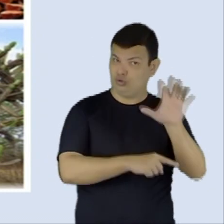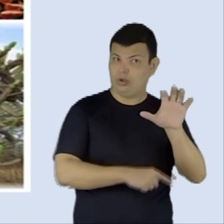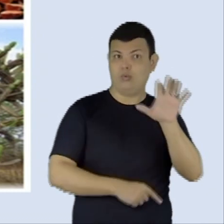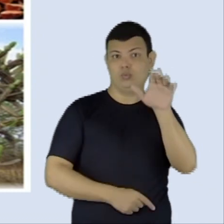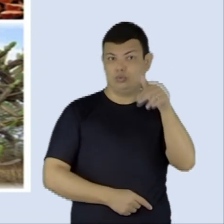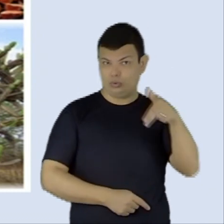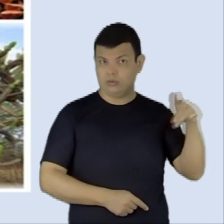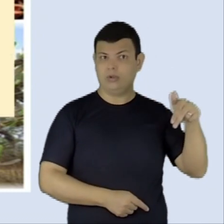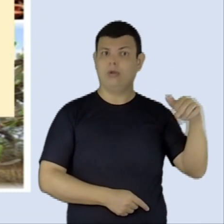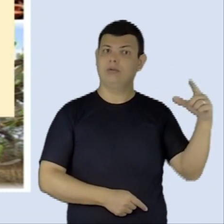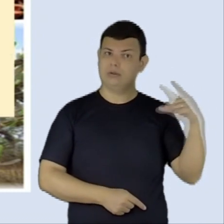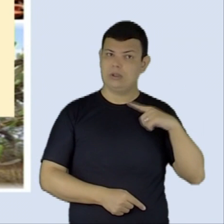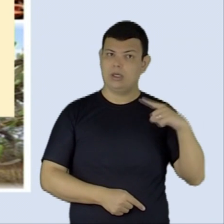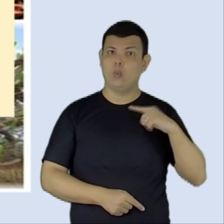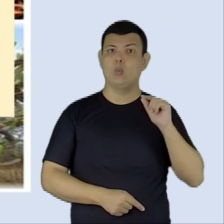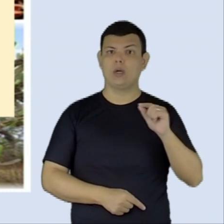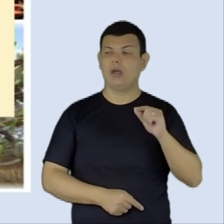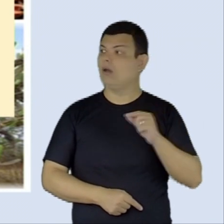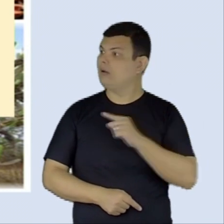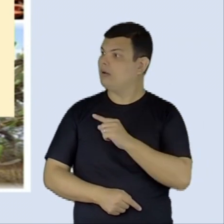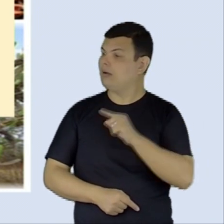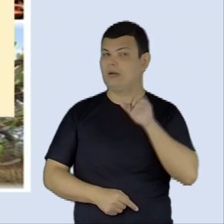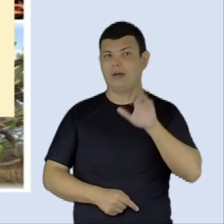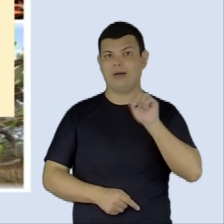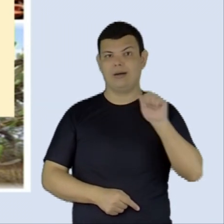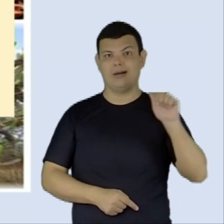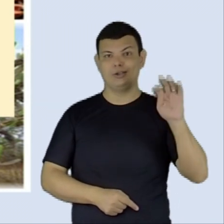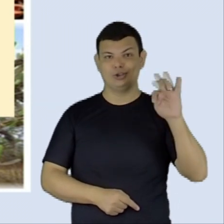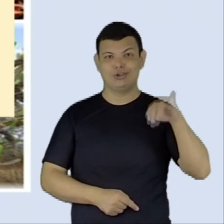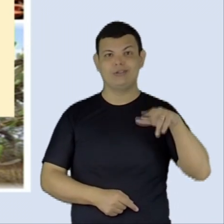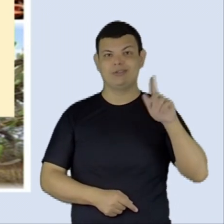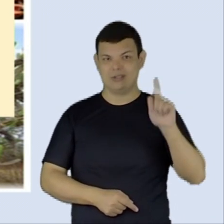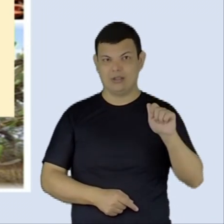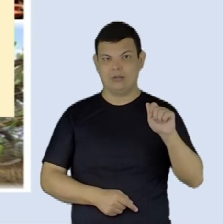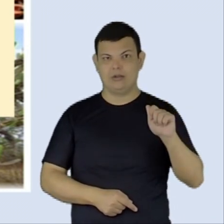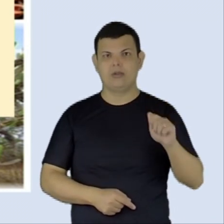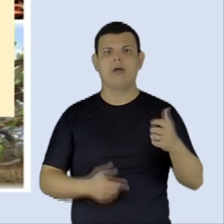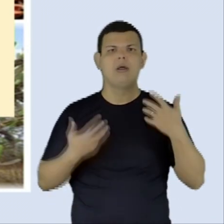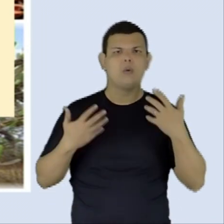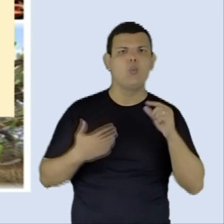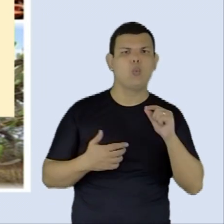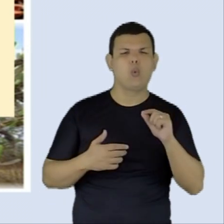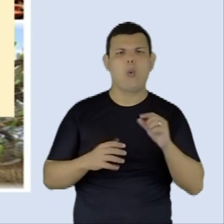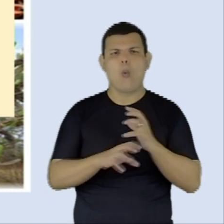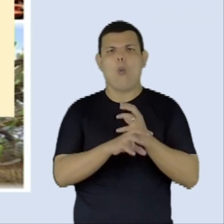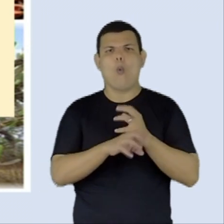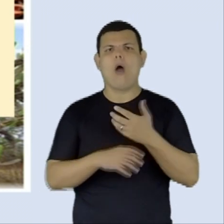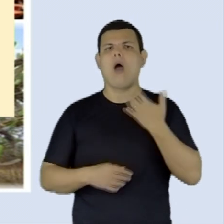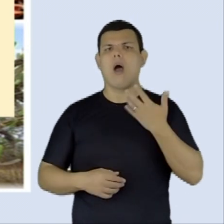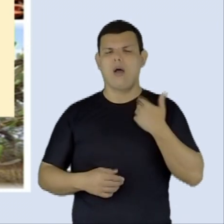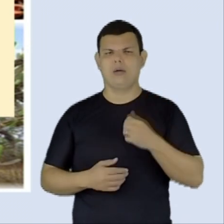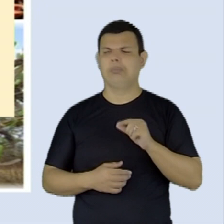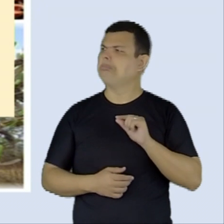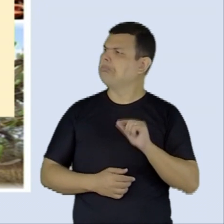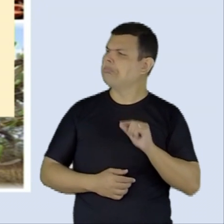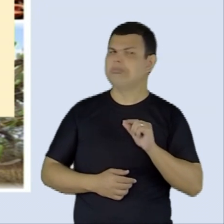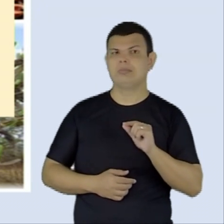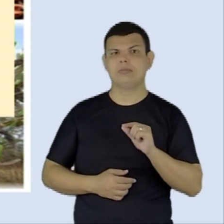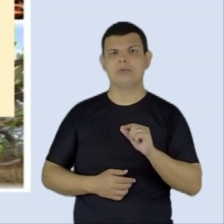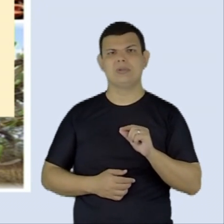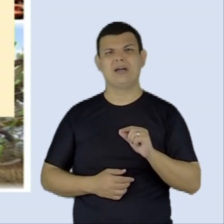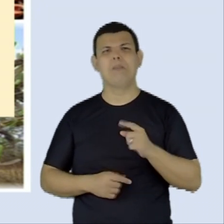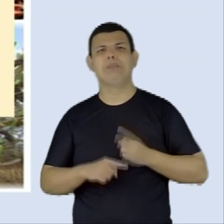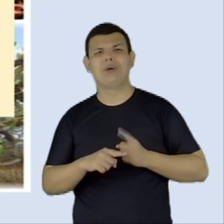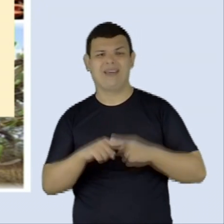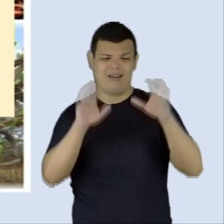temos a presença da caatinga. Olha só, o clima, ele é semiárido. O que é isso?